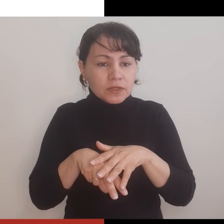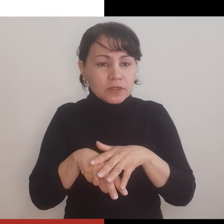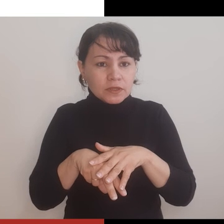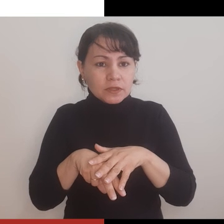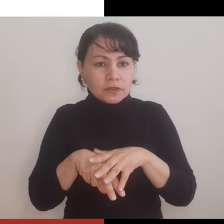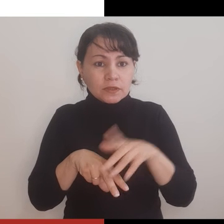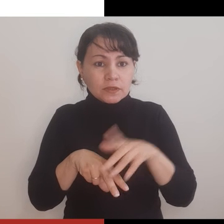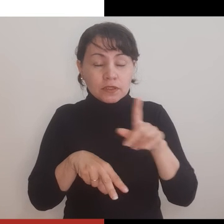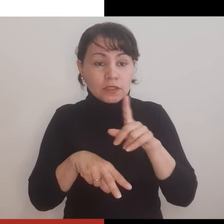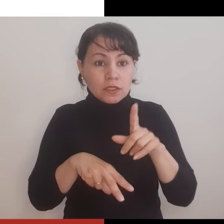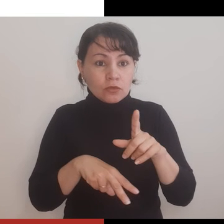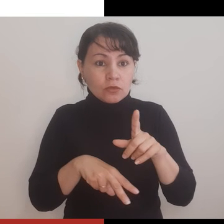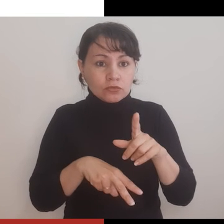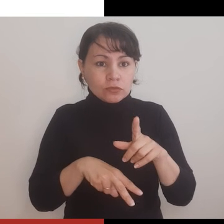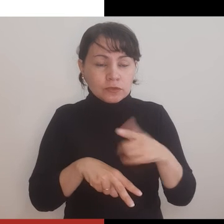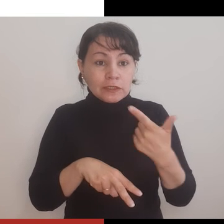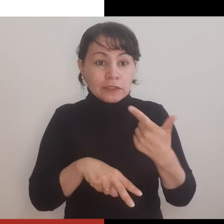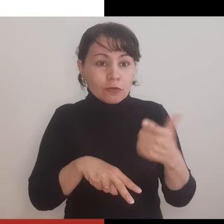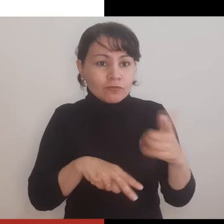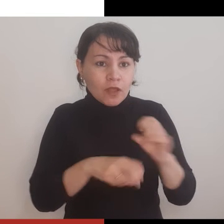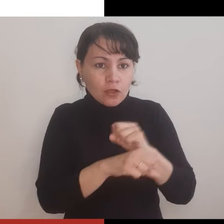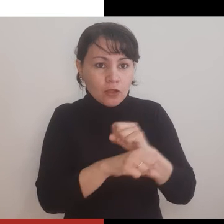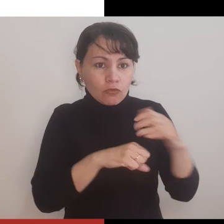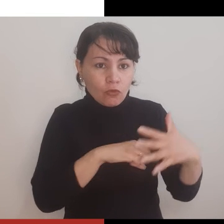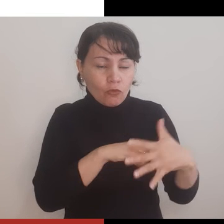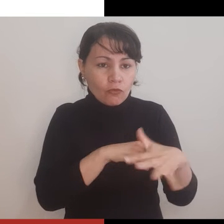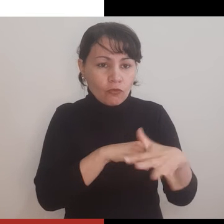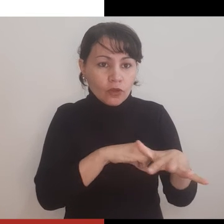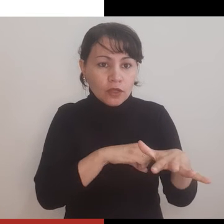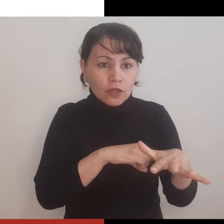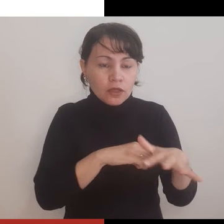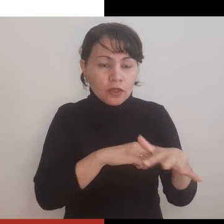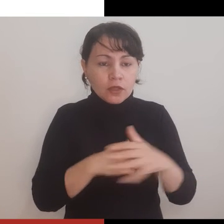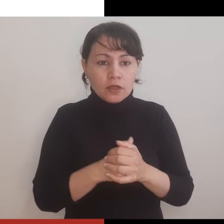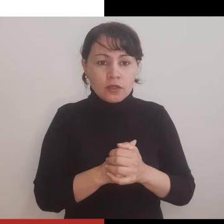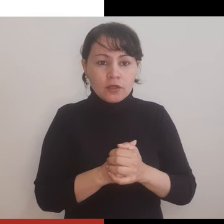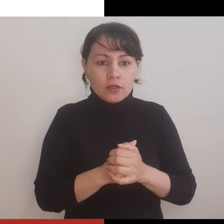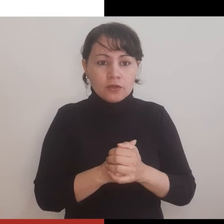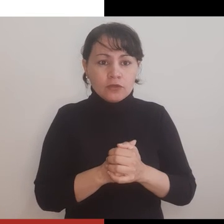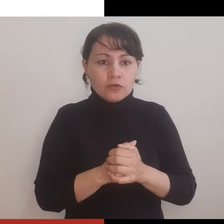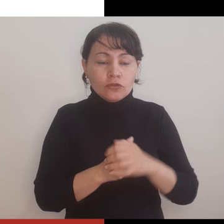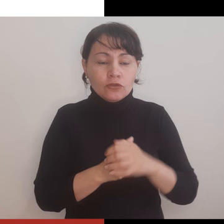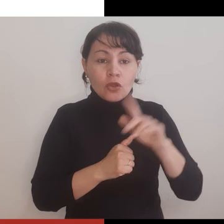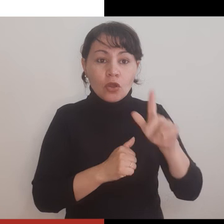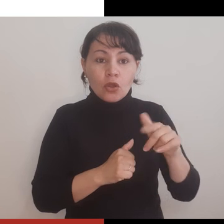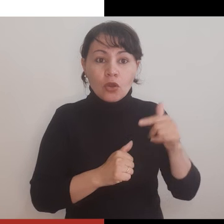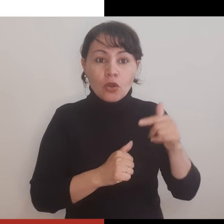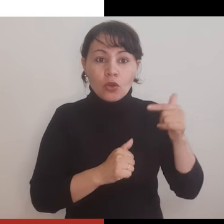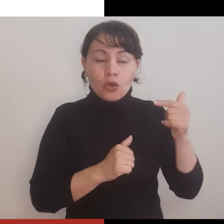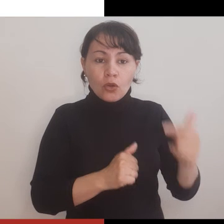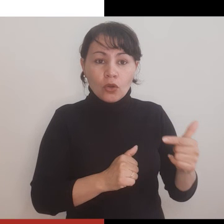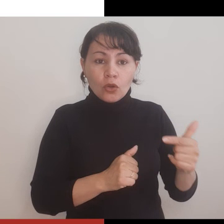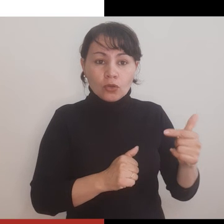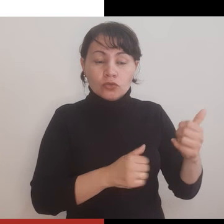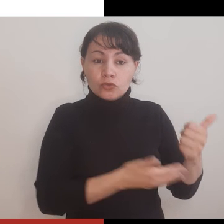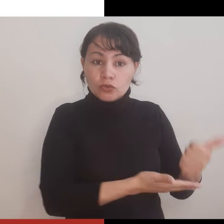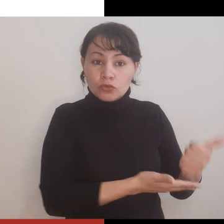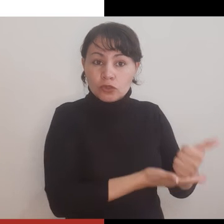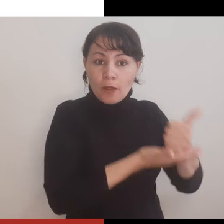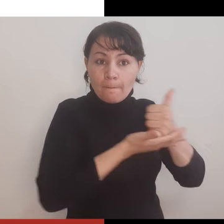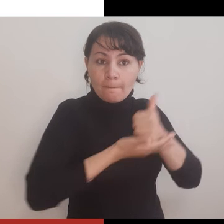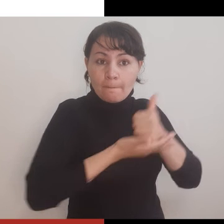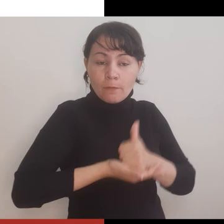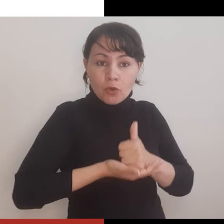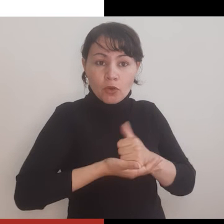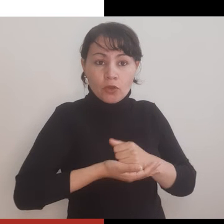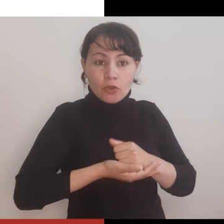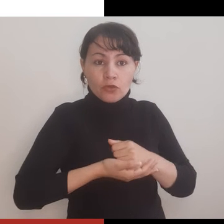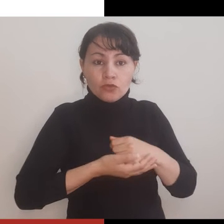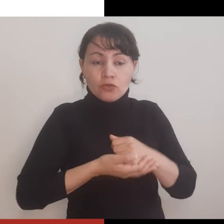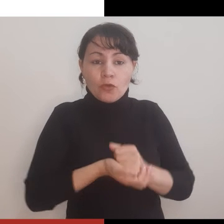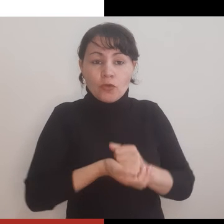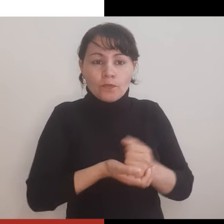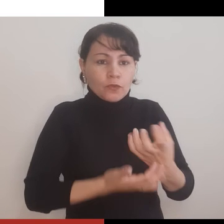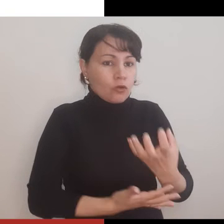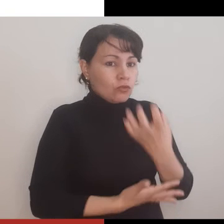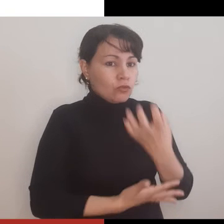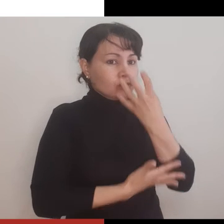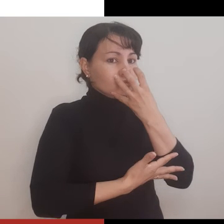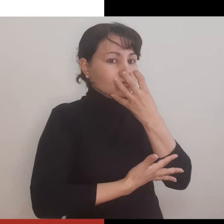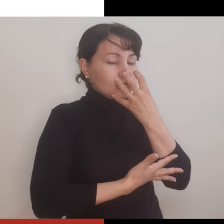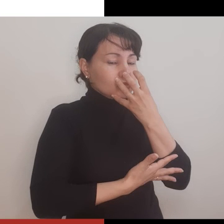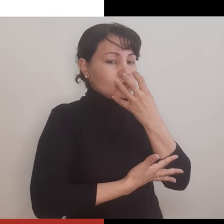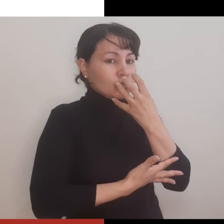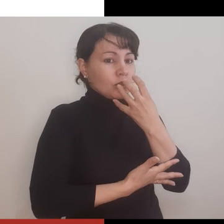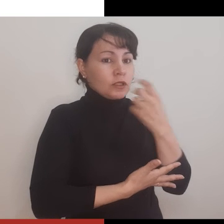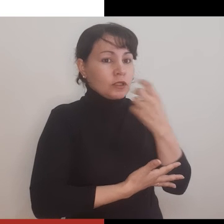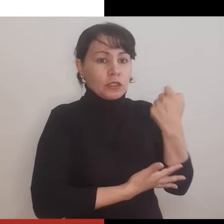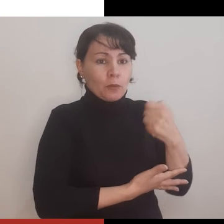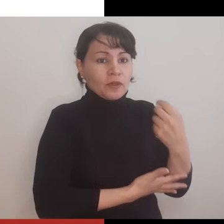que não estão acometidos pela Covid-19, outros suportes ventilatórios, como não invasivo, por